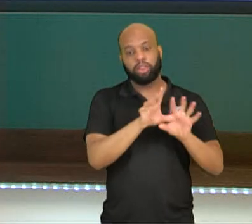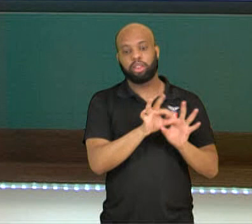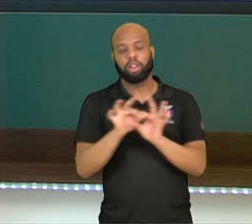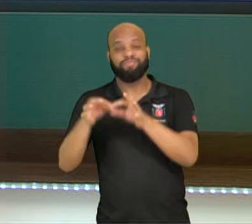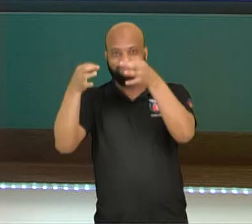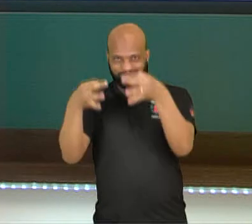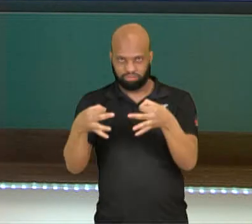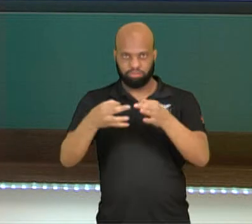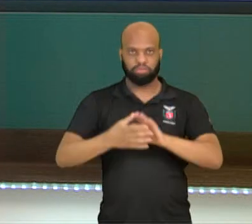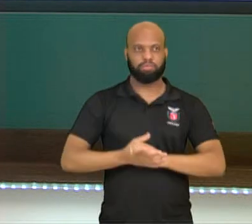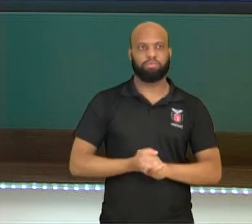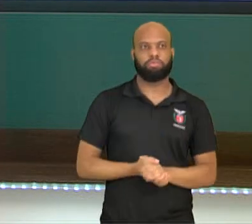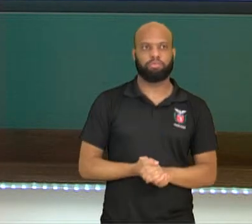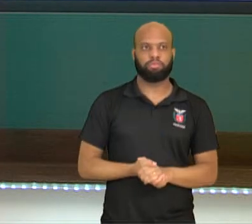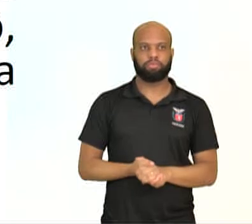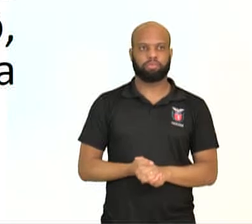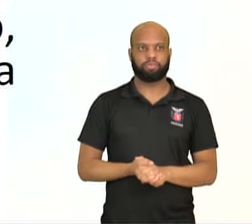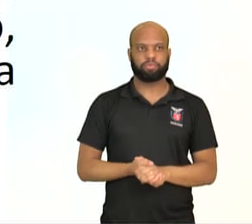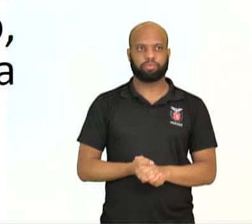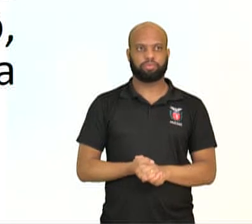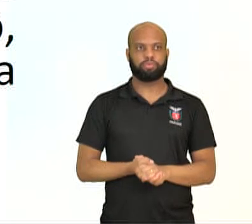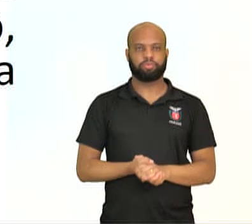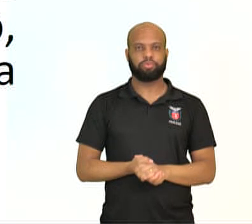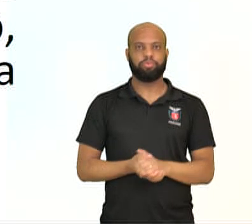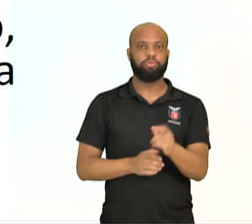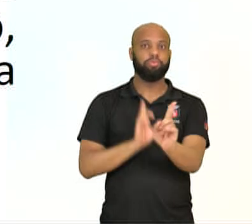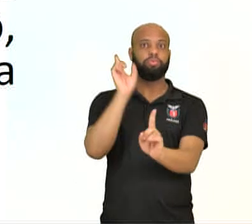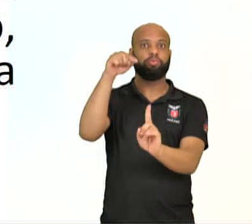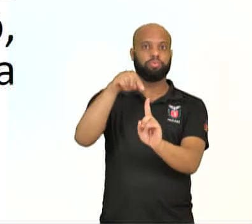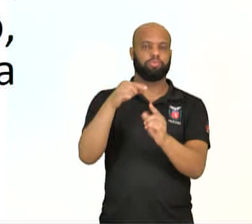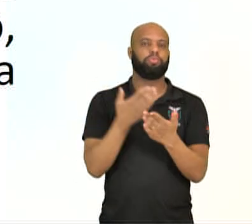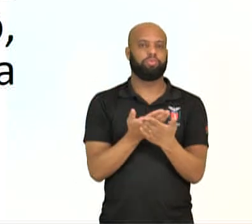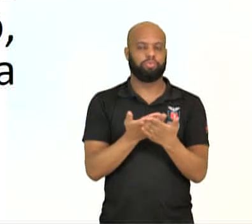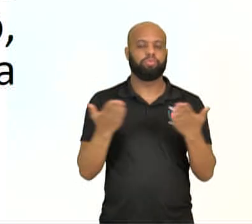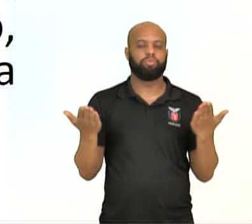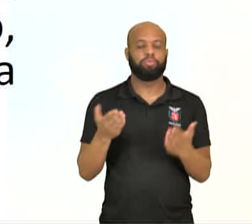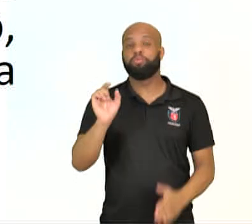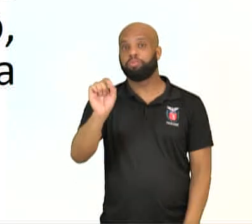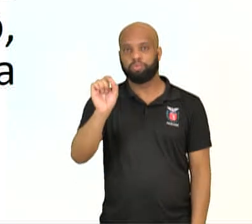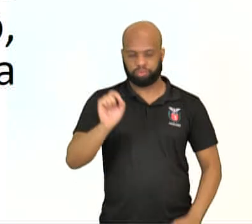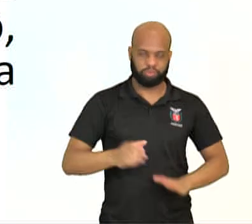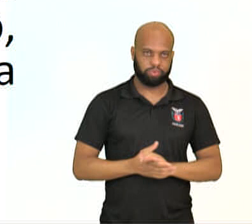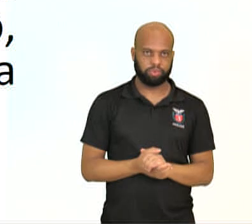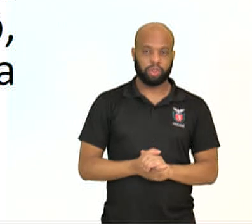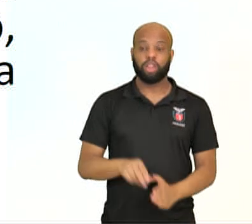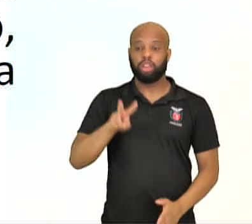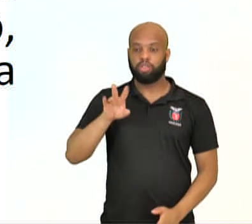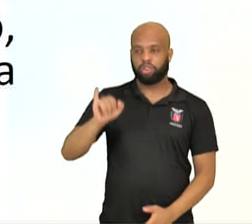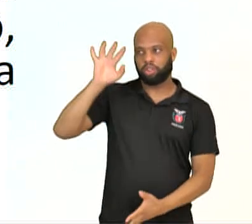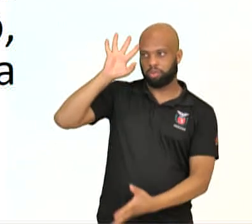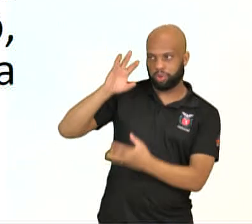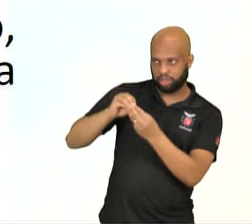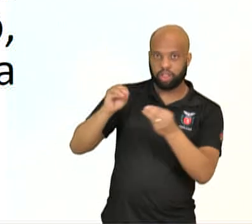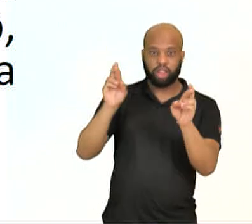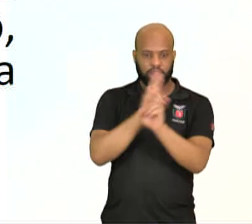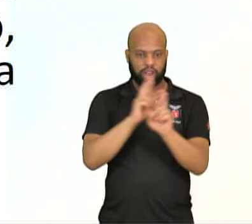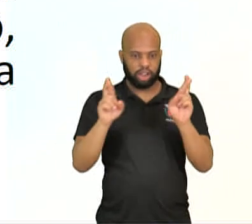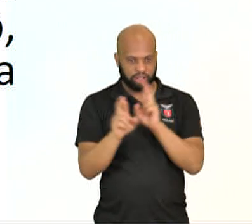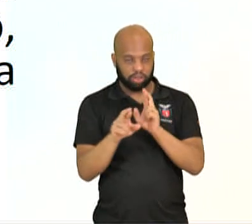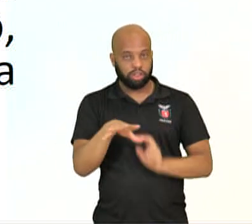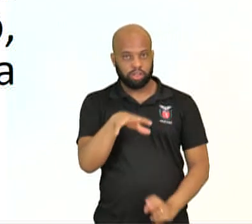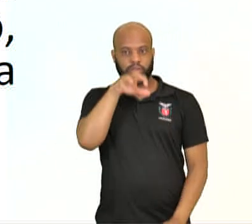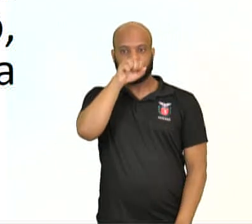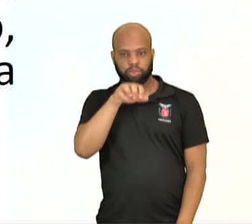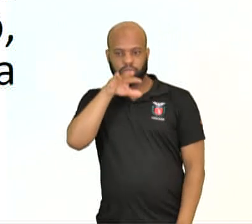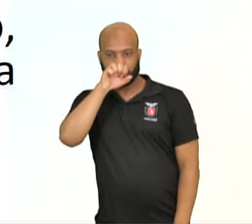coerente. Primeiro, então, vamos entender qual que é esse objetivo da aula de hoje. Compreender a relação da respiração e